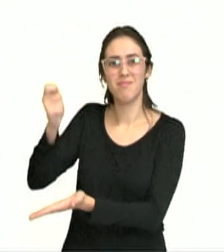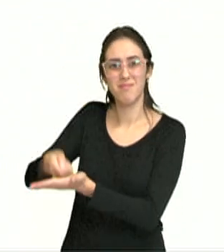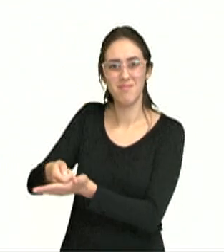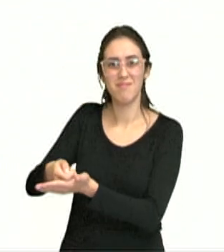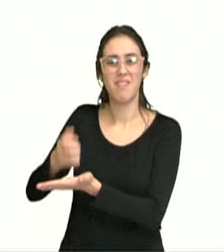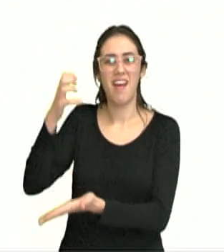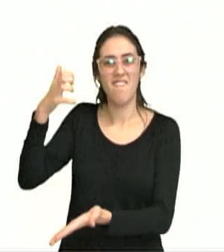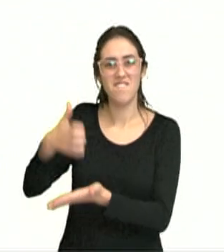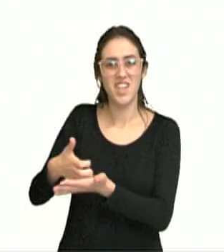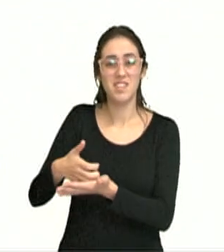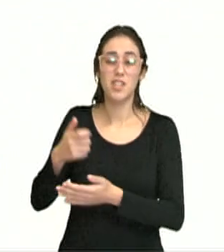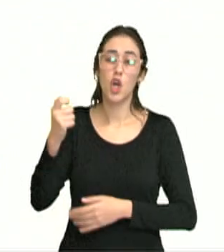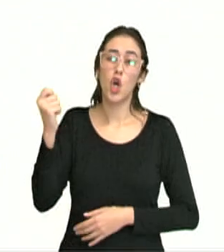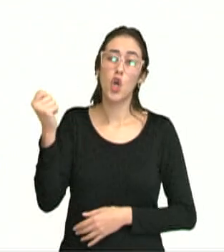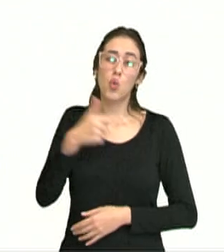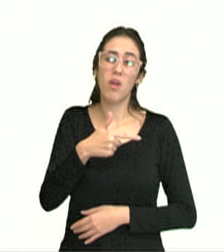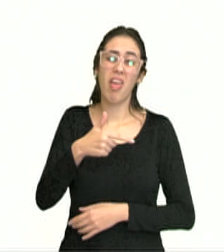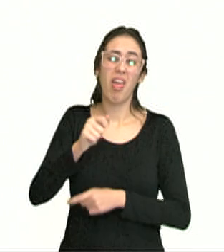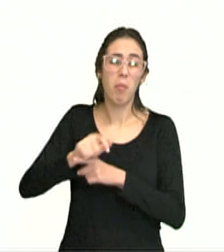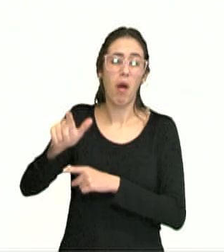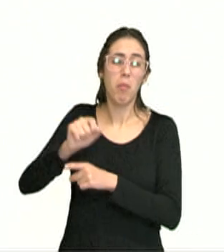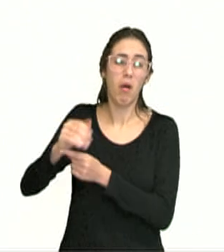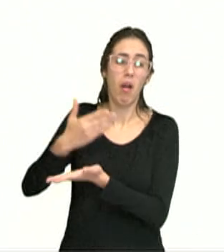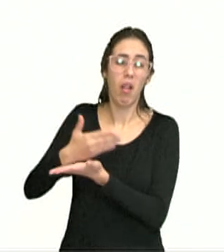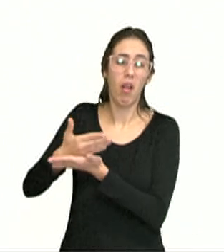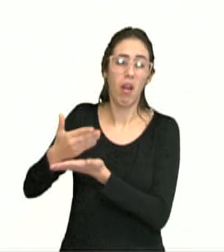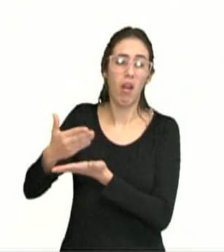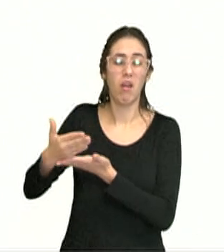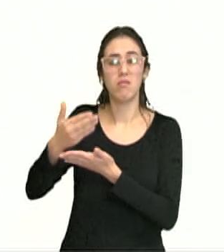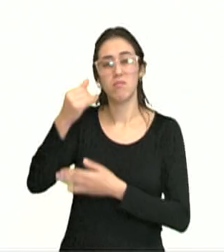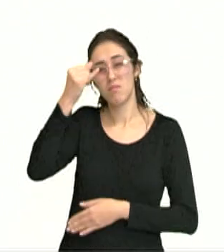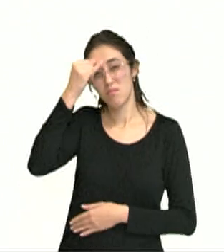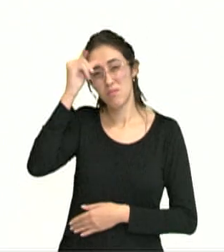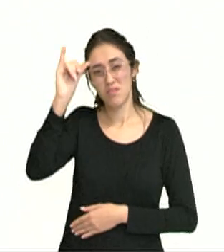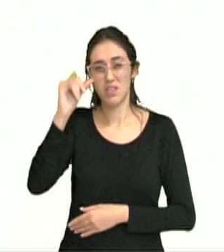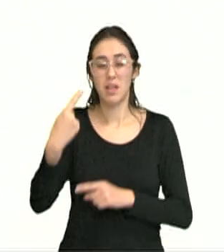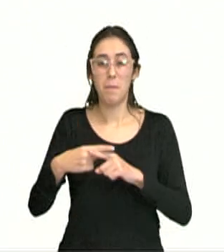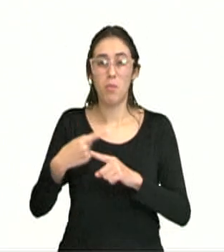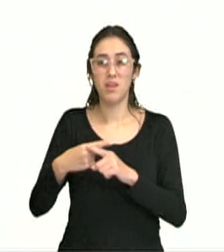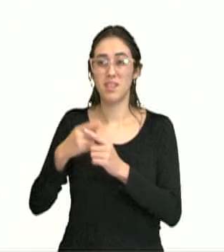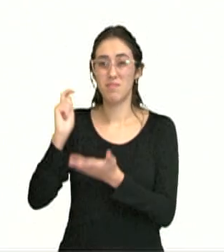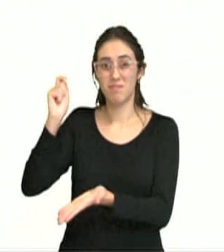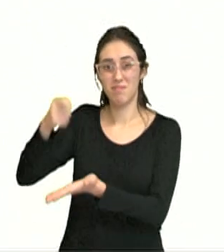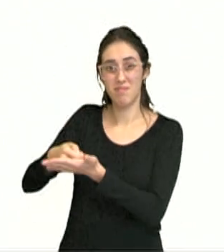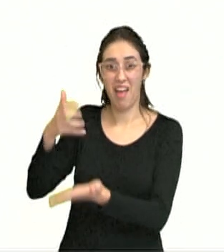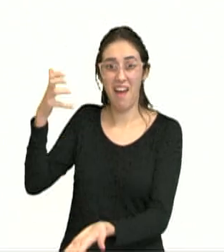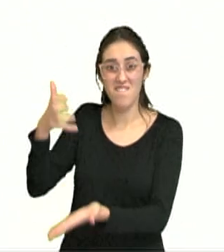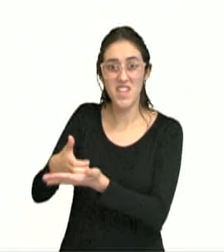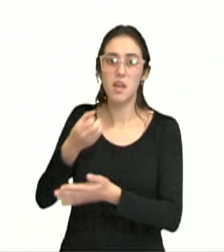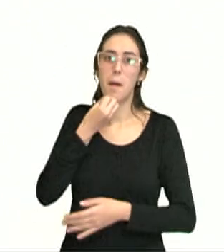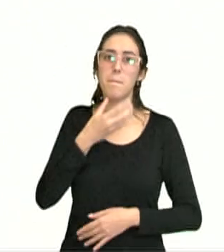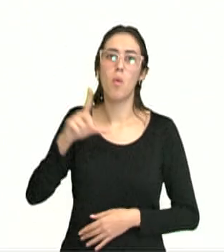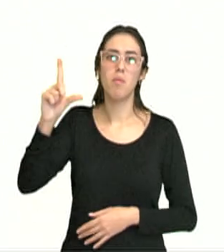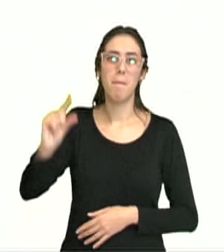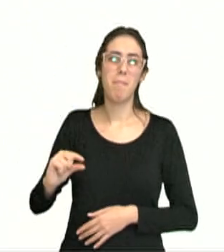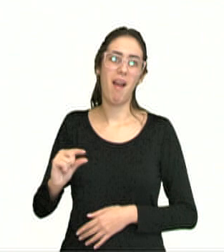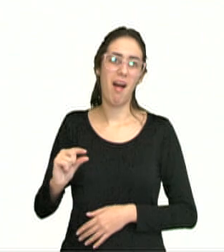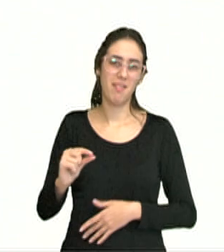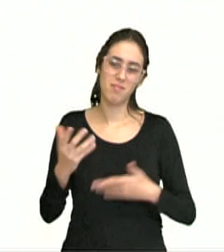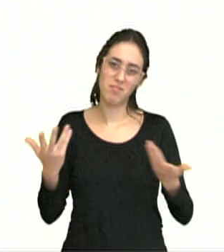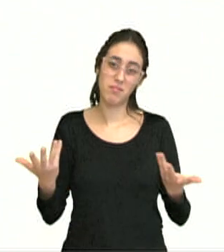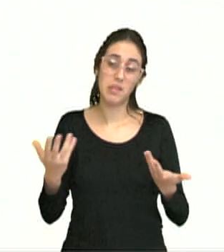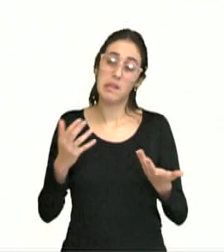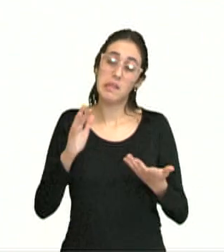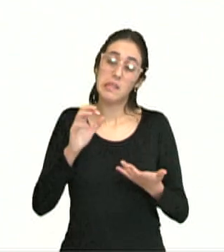Melhor você ir guardando dinheiro do que porque daí você consegue um preço melhor pelo produto, a não ser que você